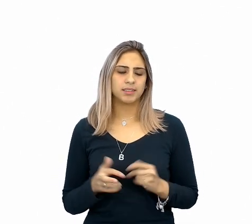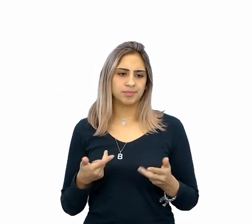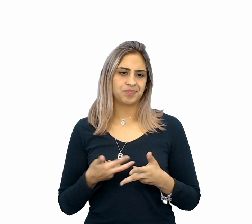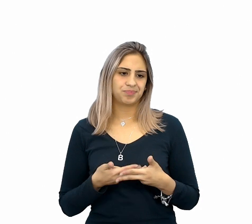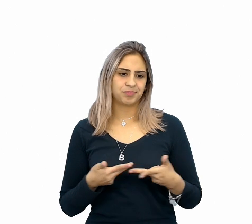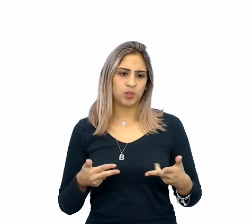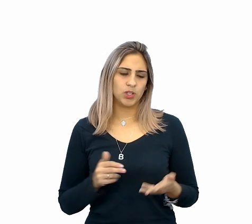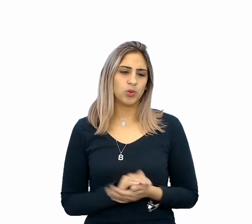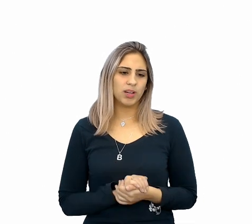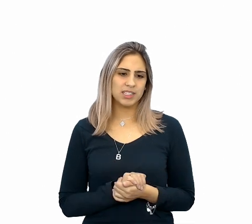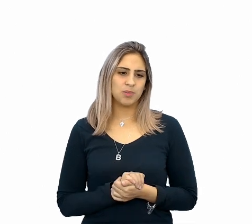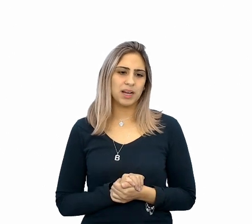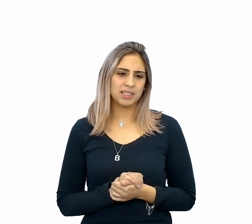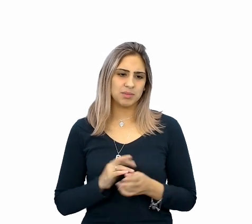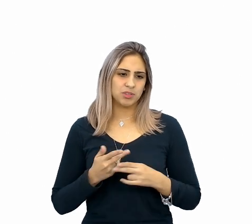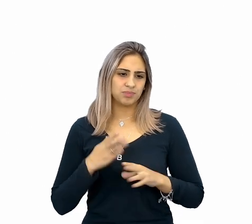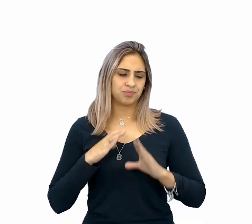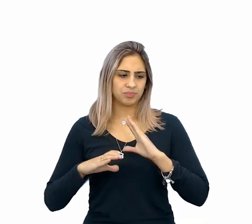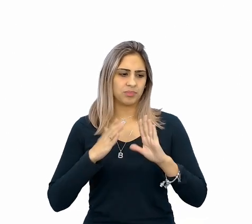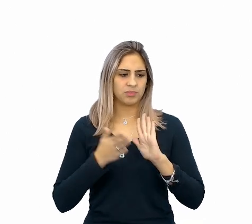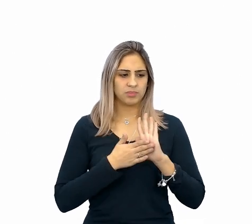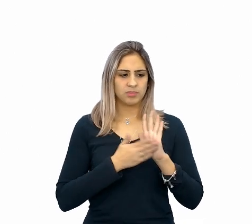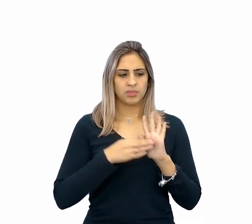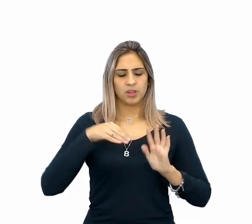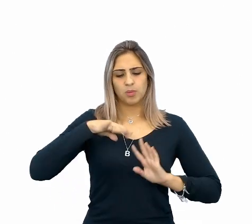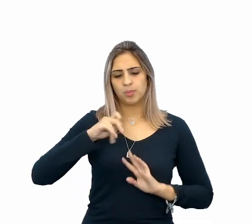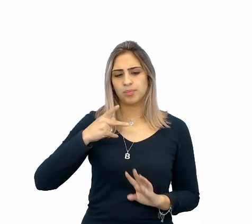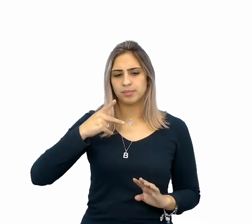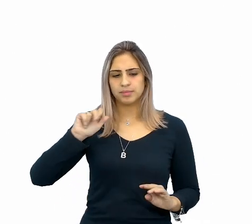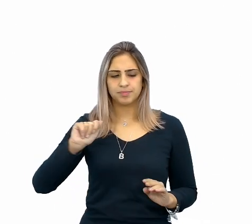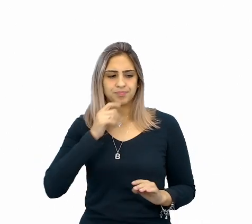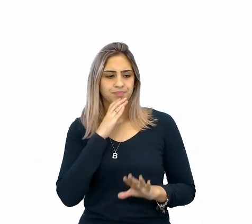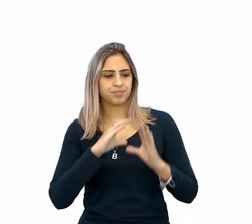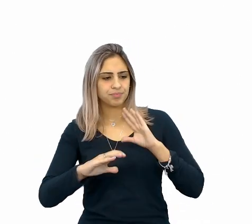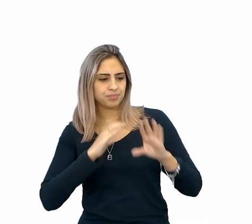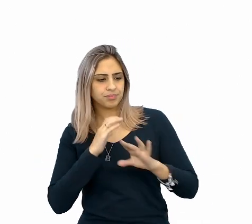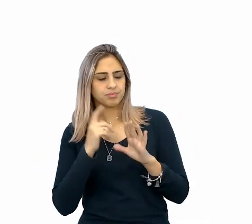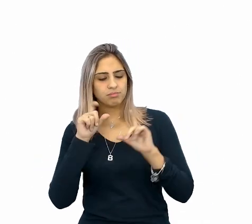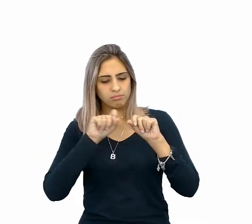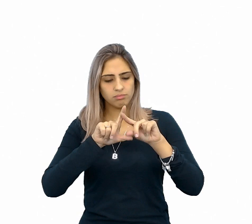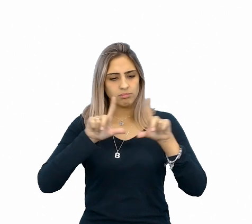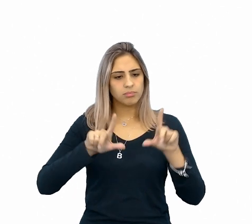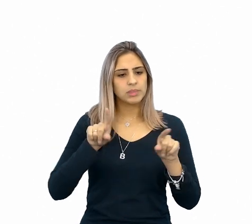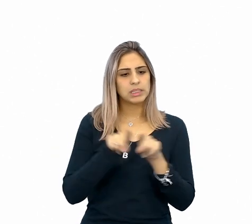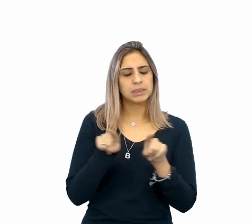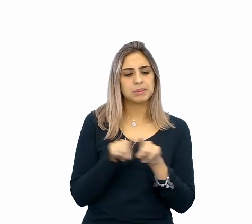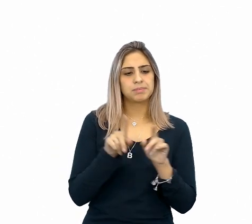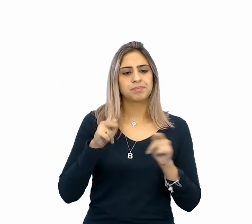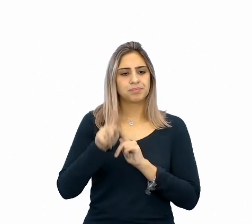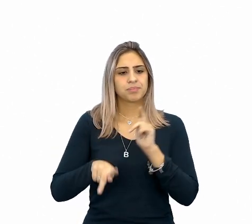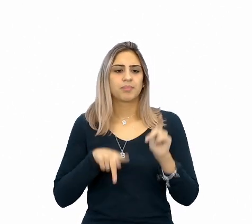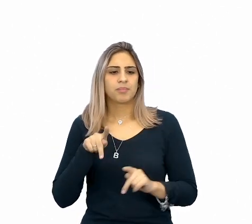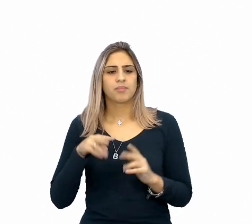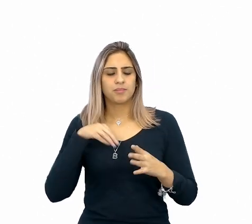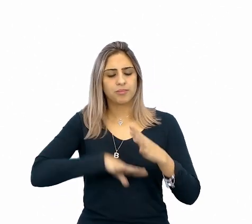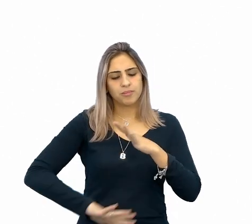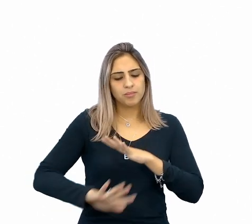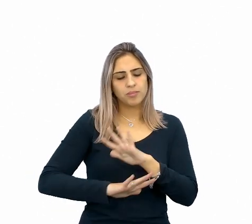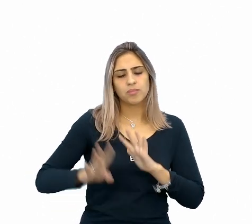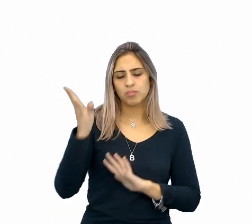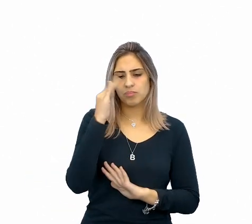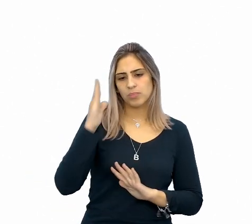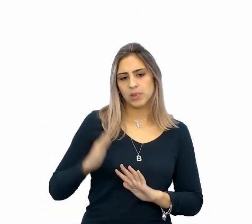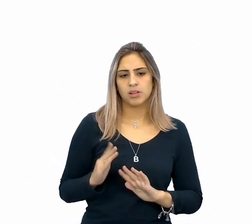outras fontes para elaborar um mapa de cantigas e quadrinhas populares de diferentes regiões do